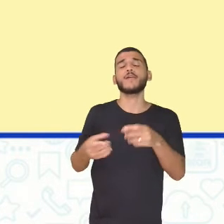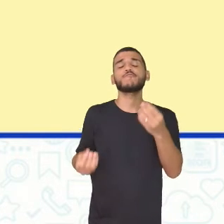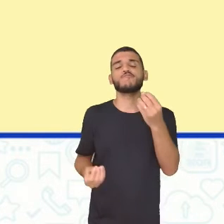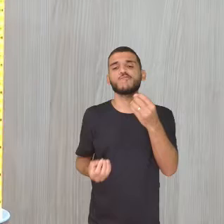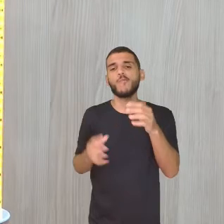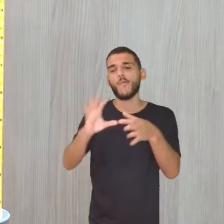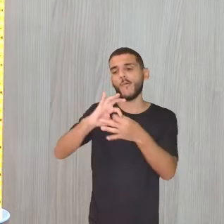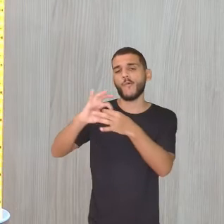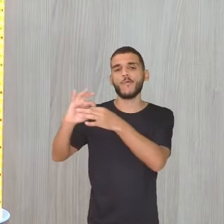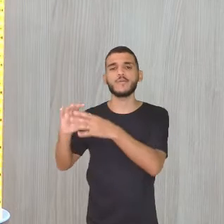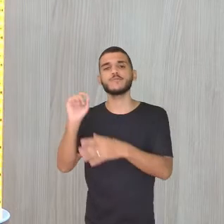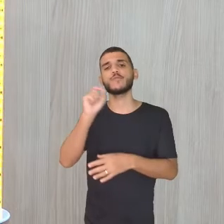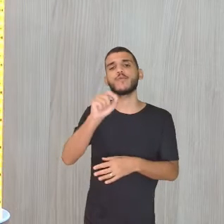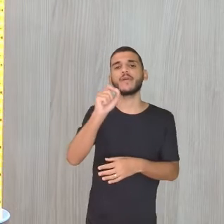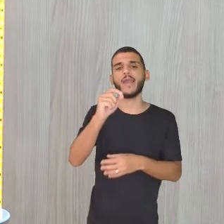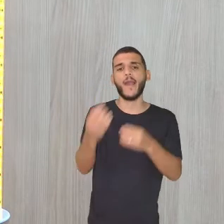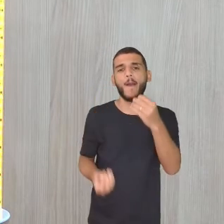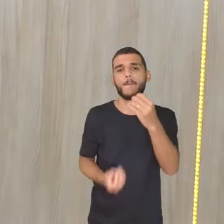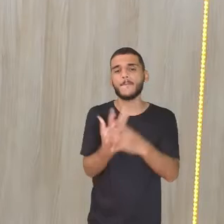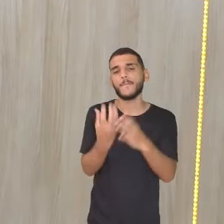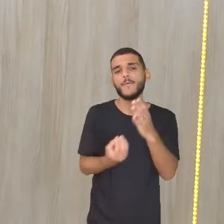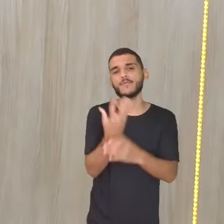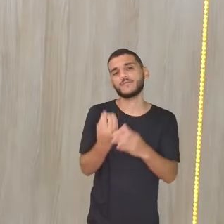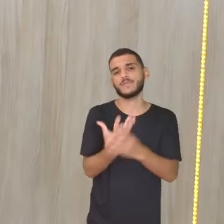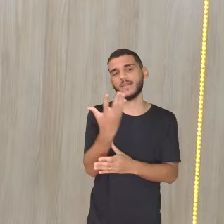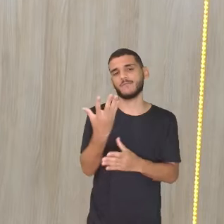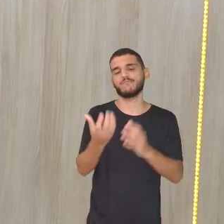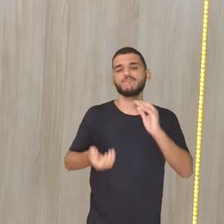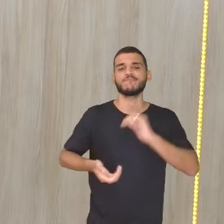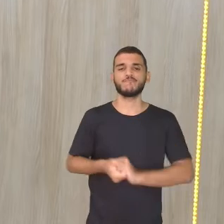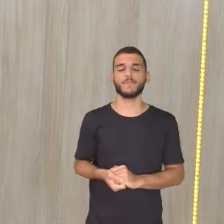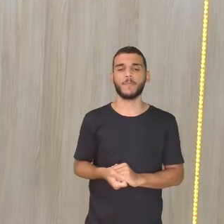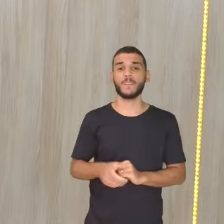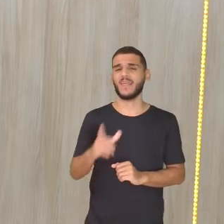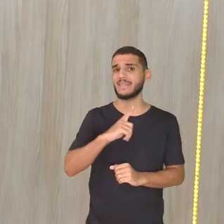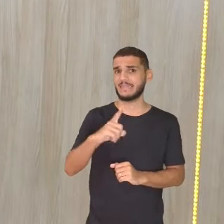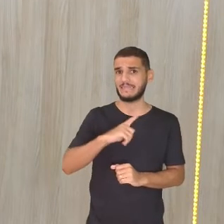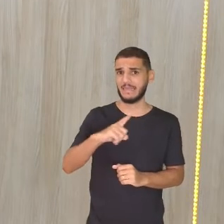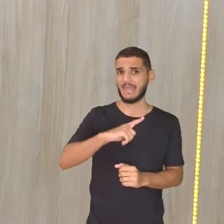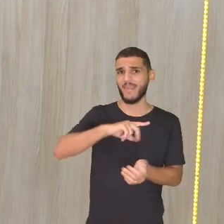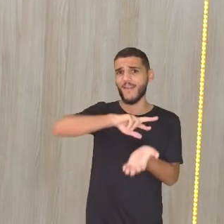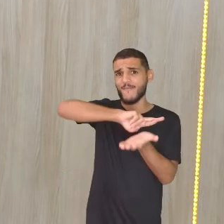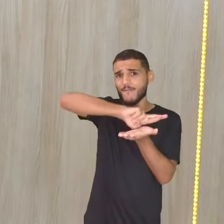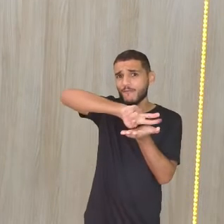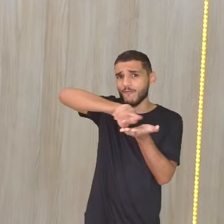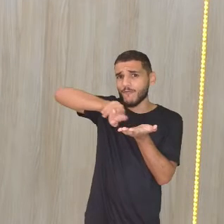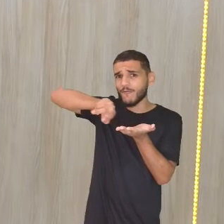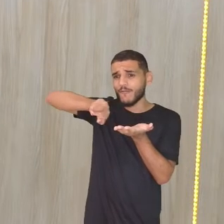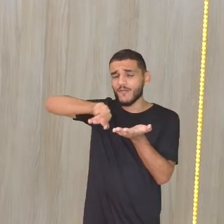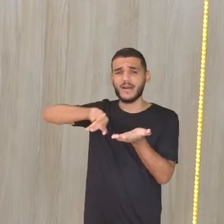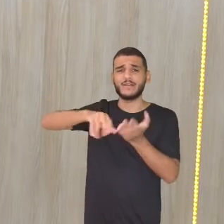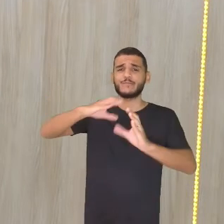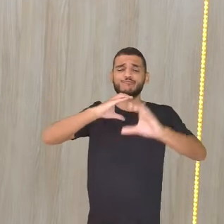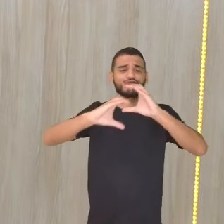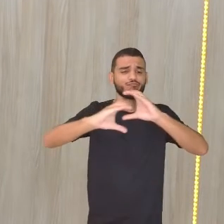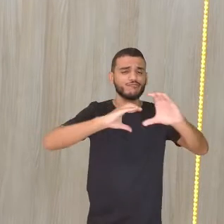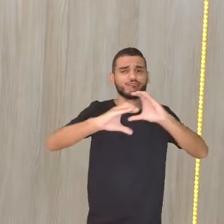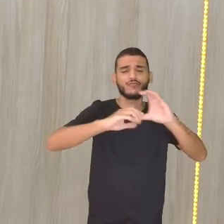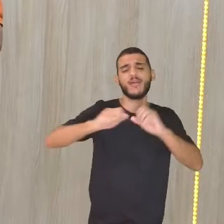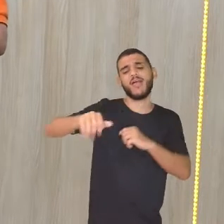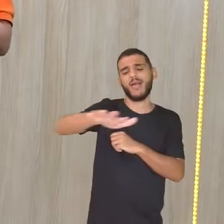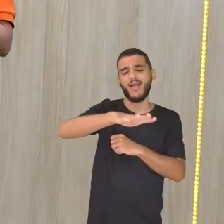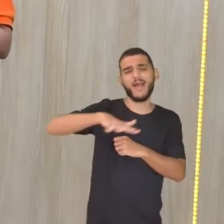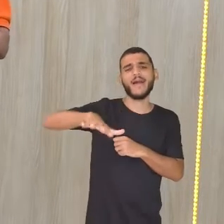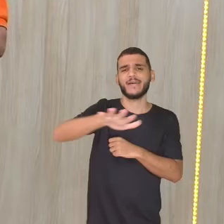está sempre circulando, não é, em diversos meios de comunicação